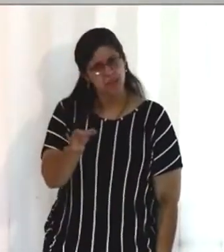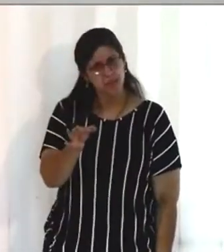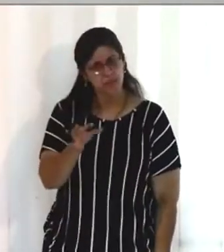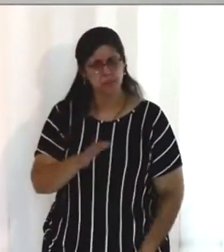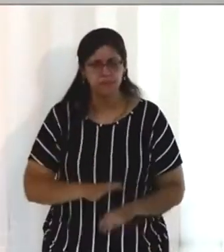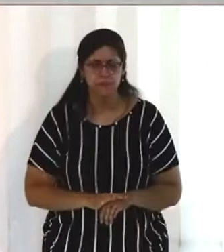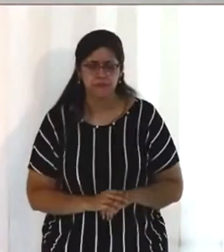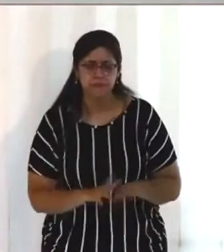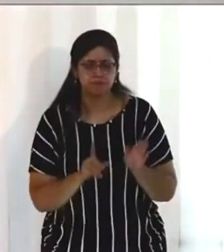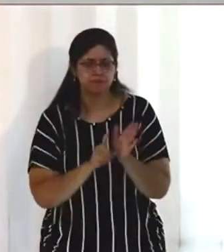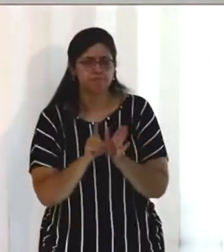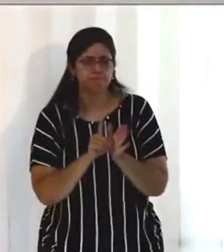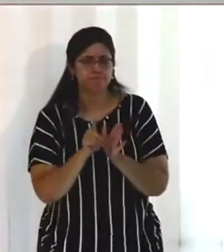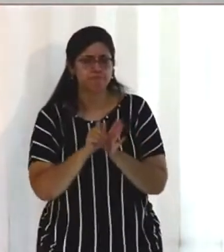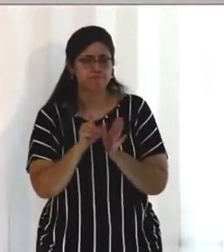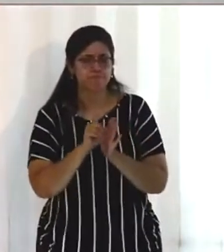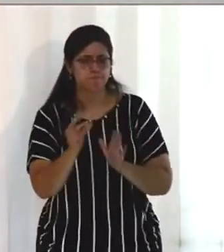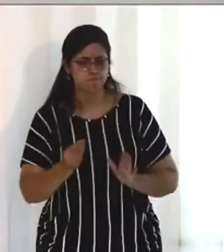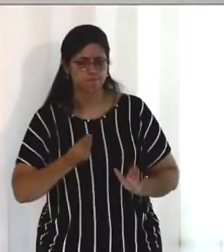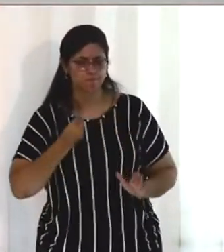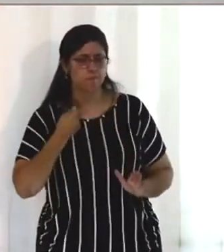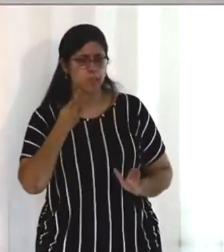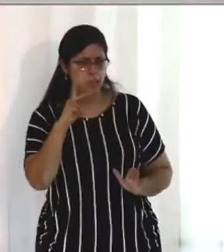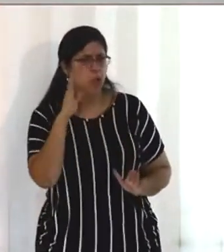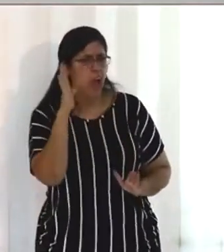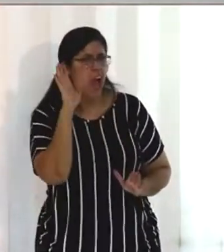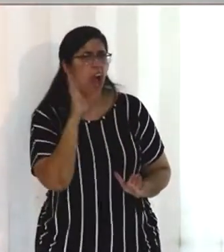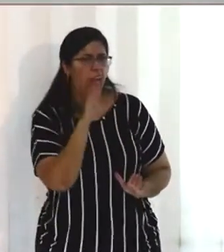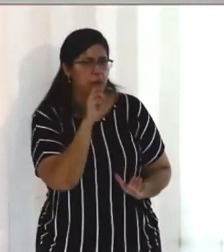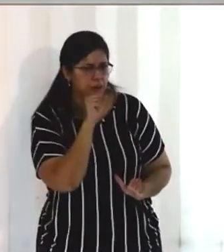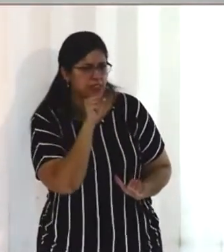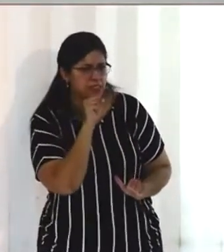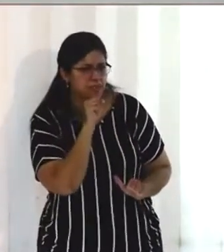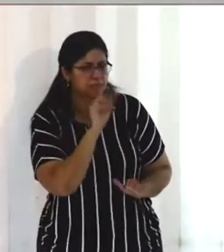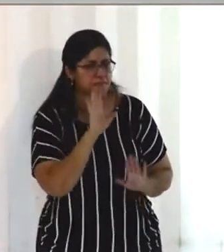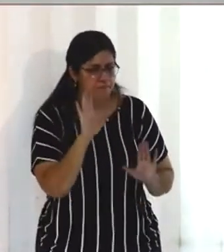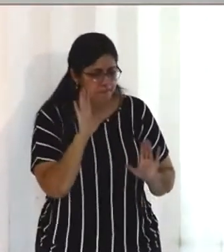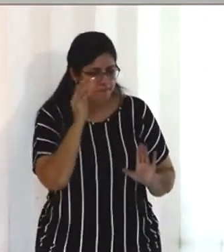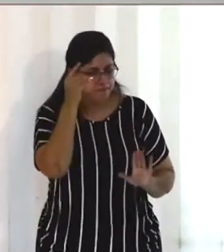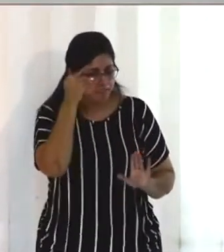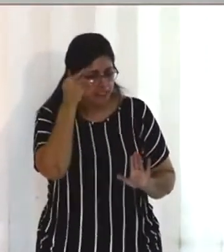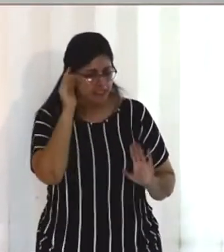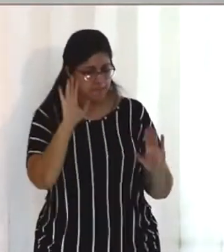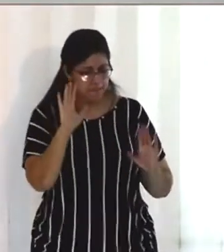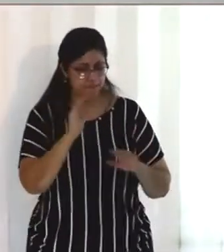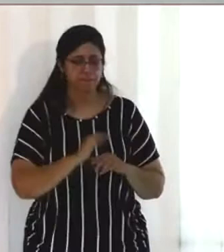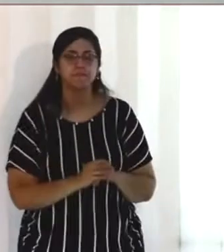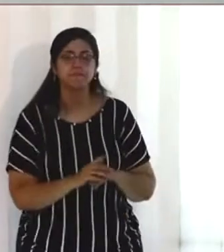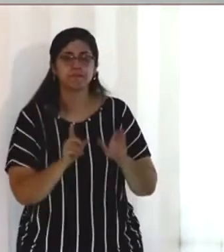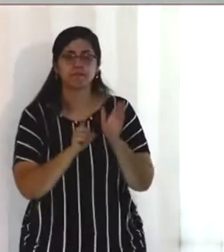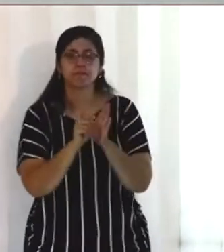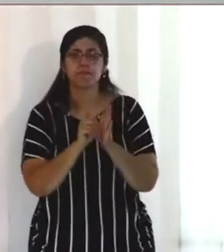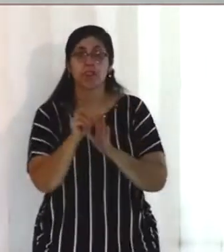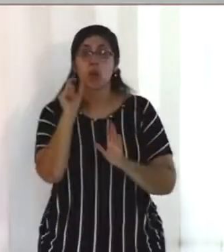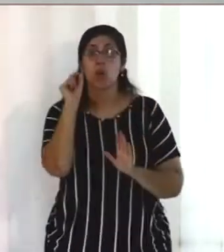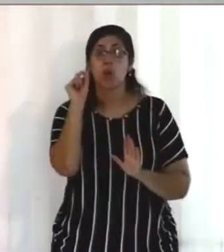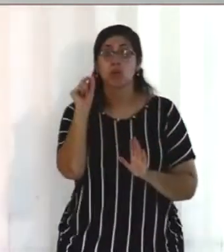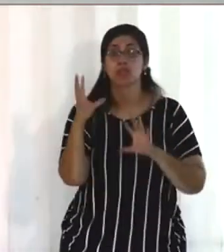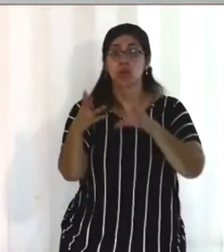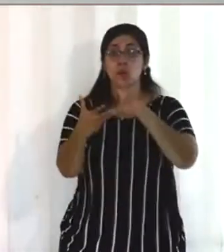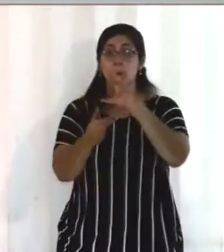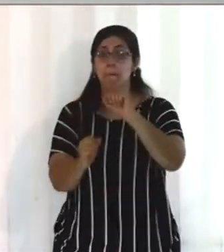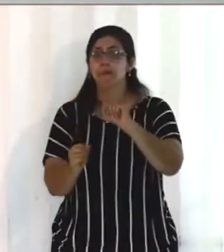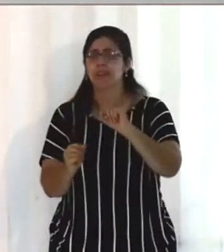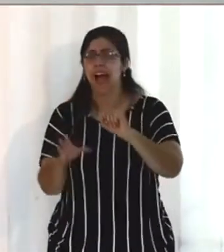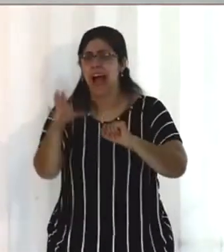os fatos da vida? Eu vou falar ao final, mas já faço a pergunta no início. O que a humanidade vai aprender com a